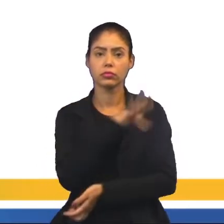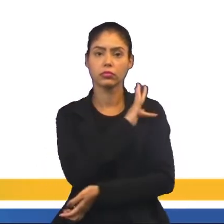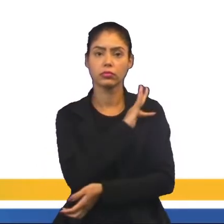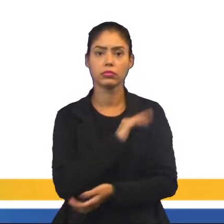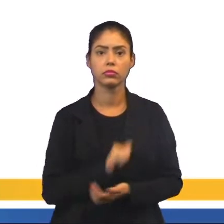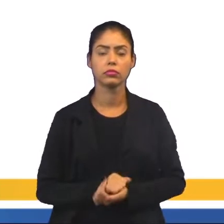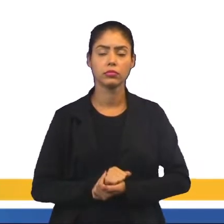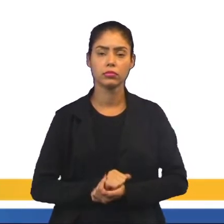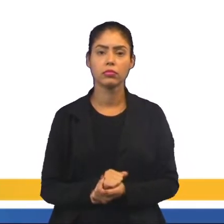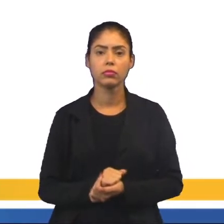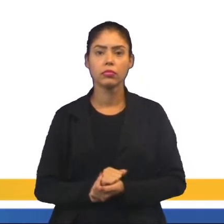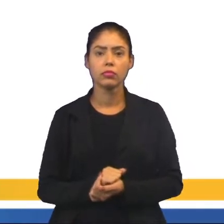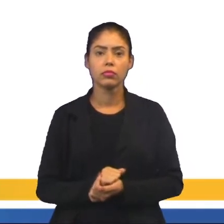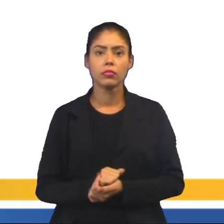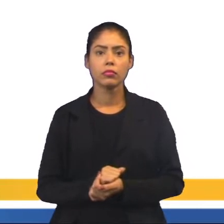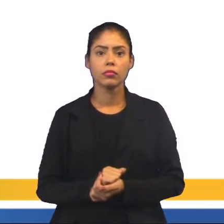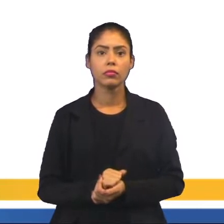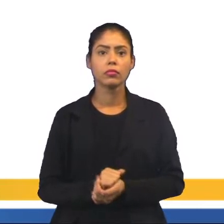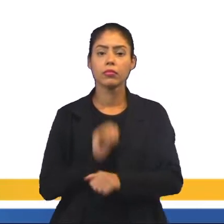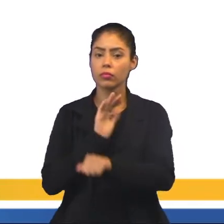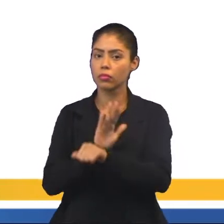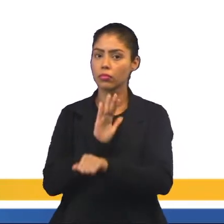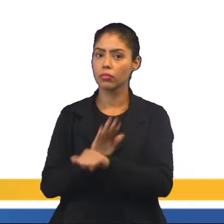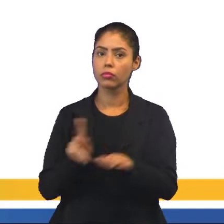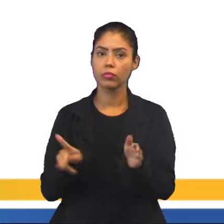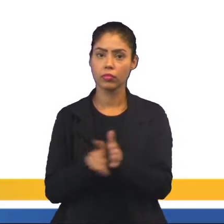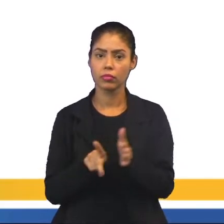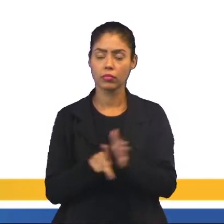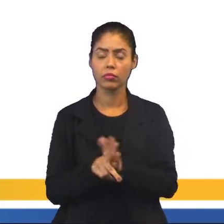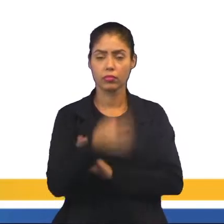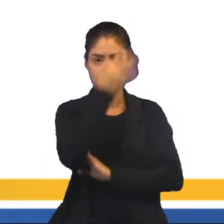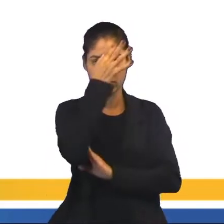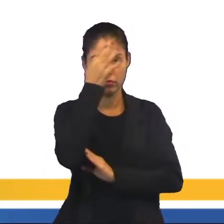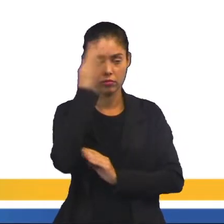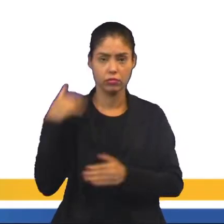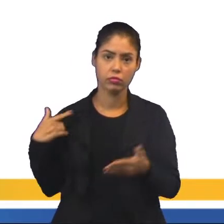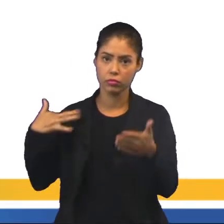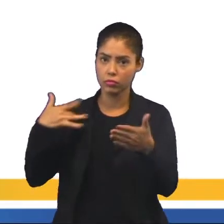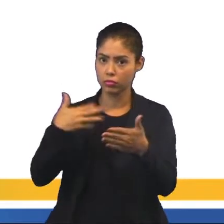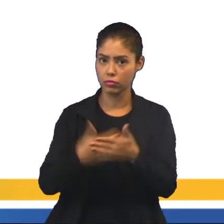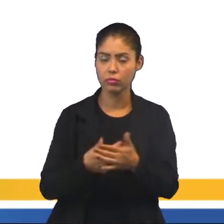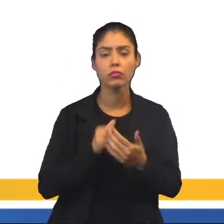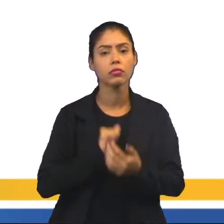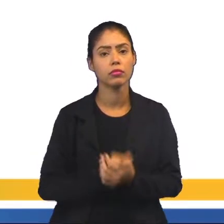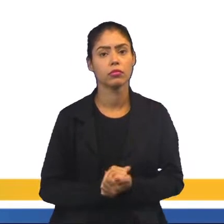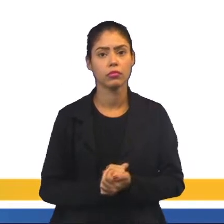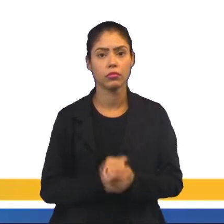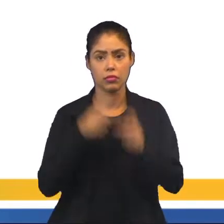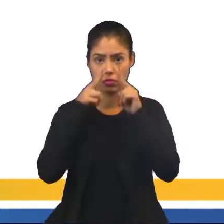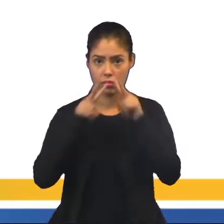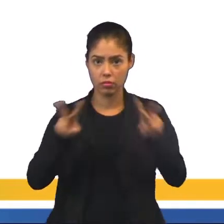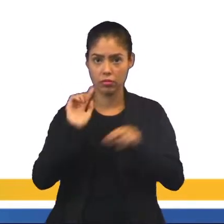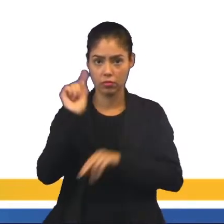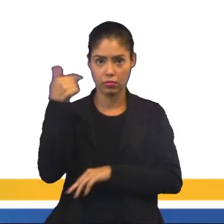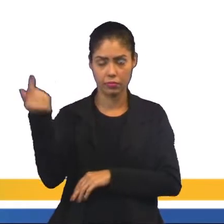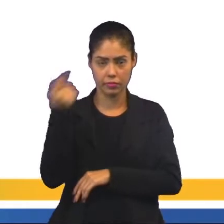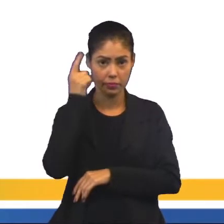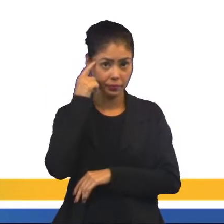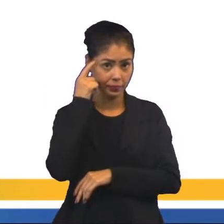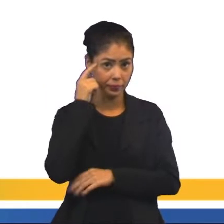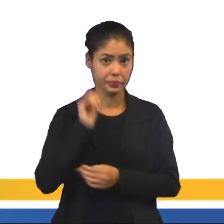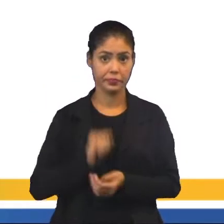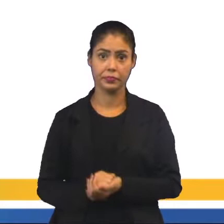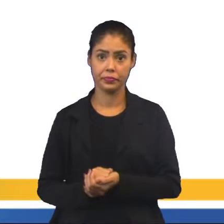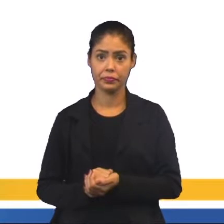e a contribuição dele para a filosofia aguçou, é claro, a visão de outros